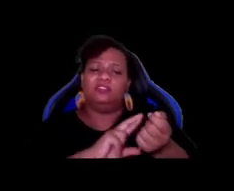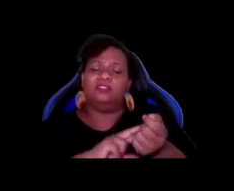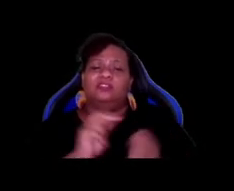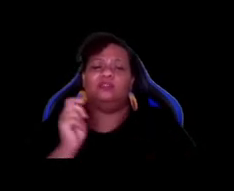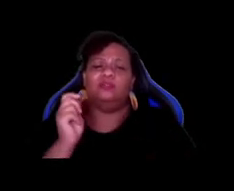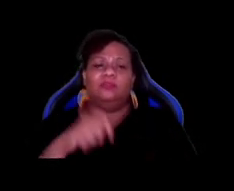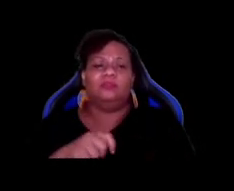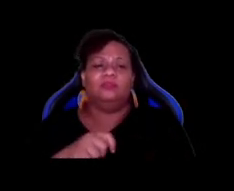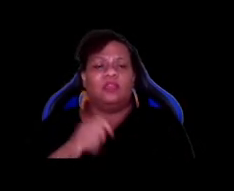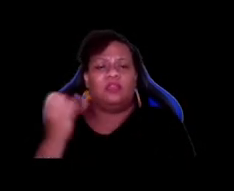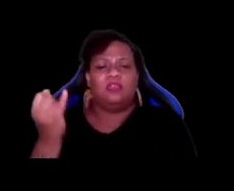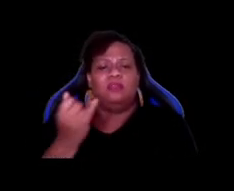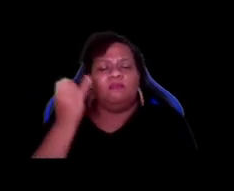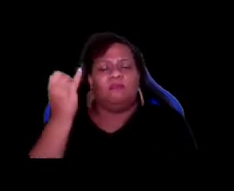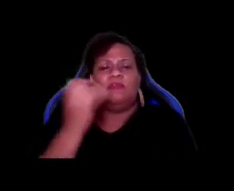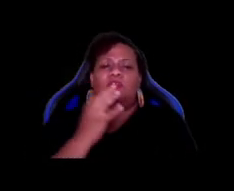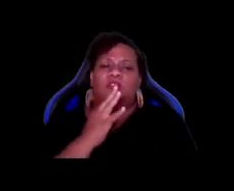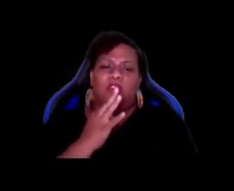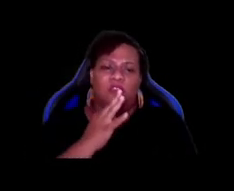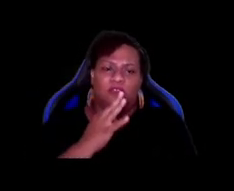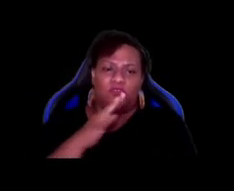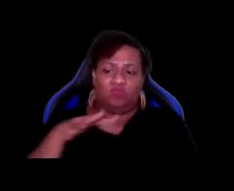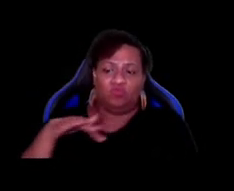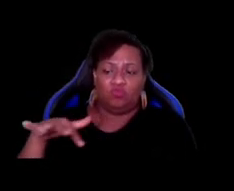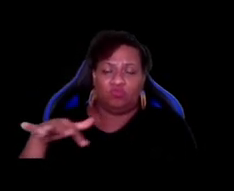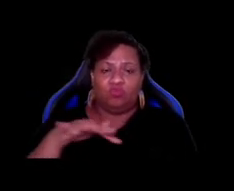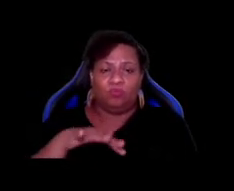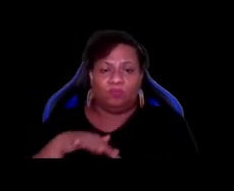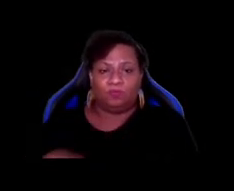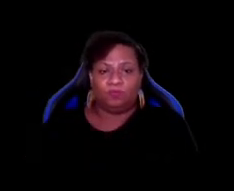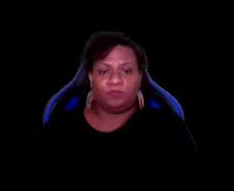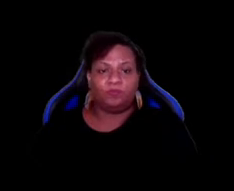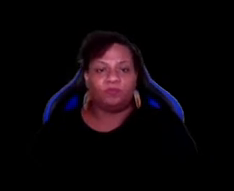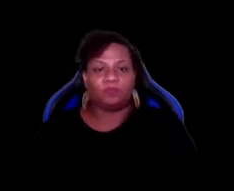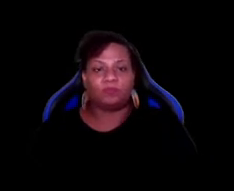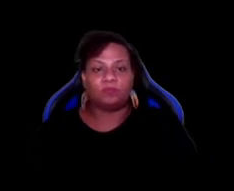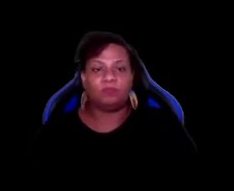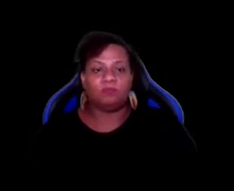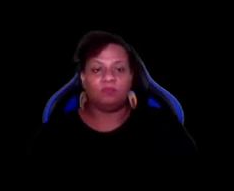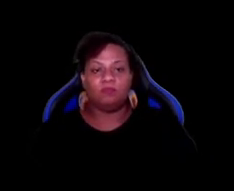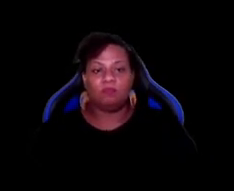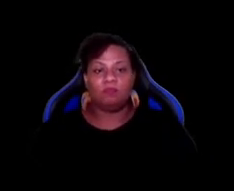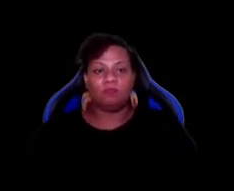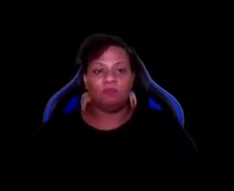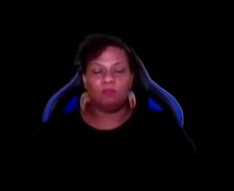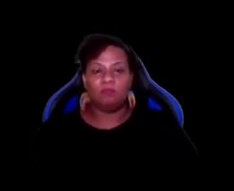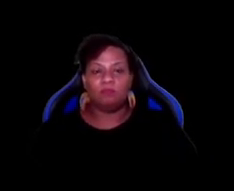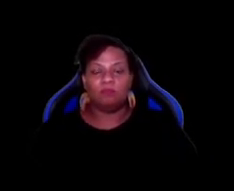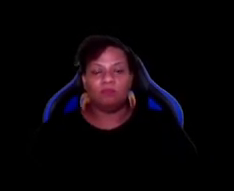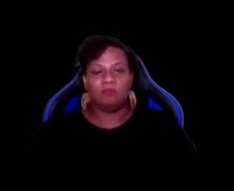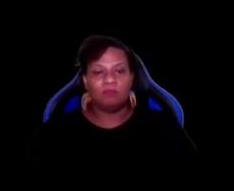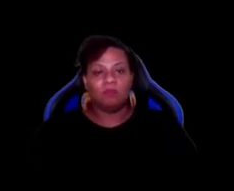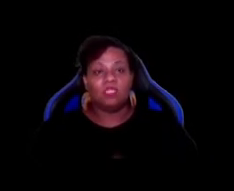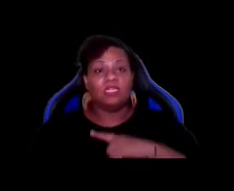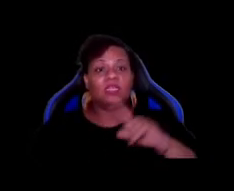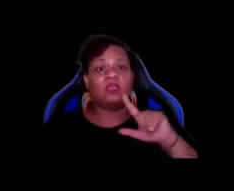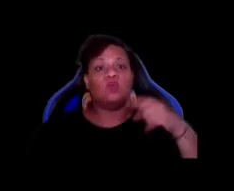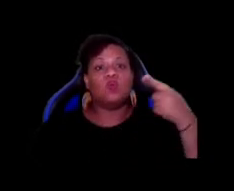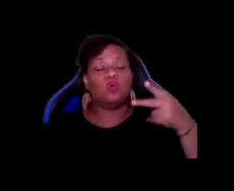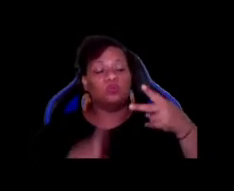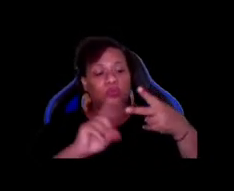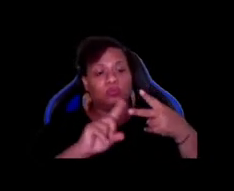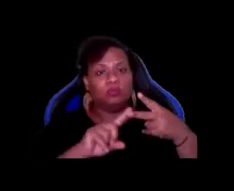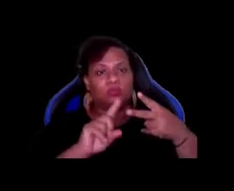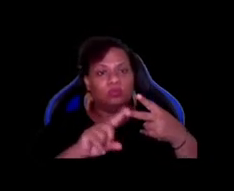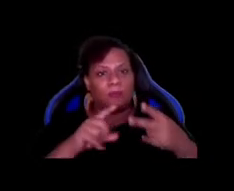da música percussiva. E no Lavando as Águas, que foi uma grande surpresa quando eu